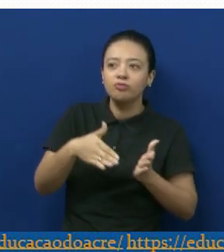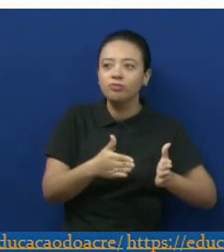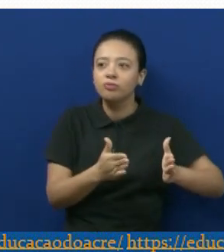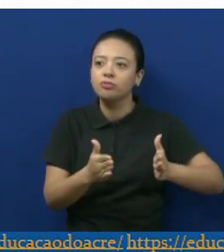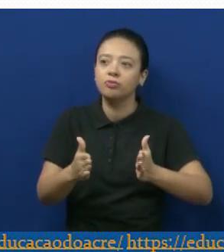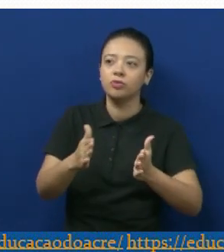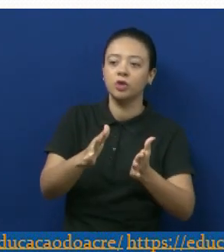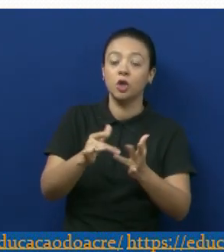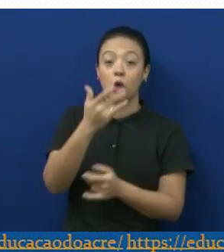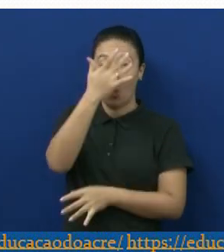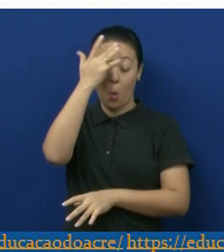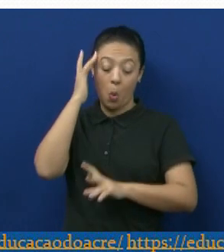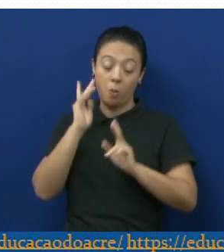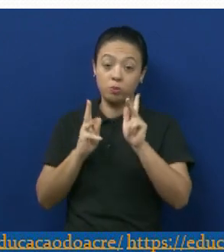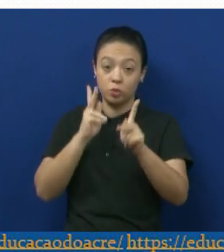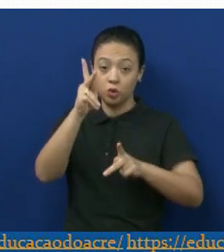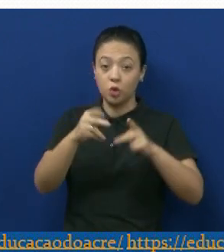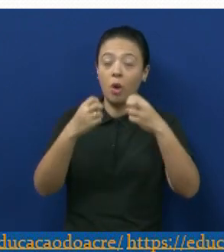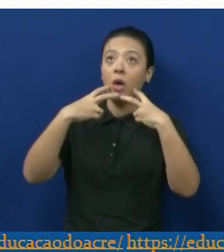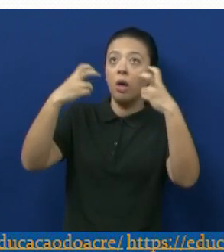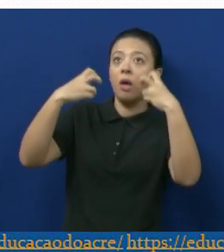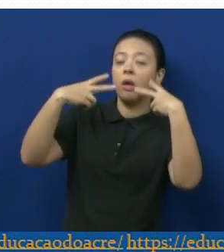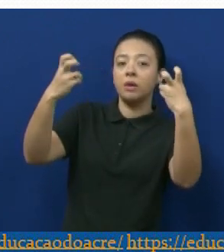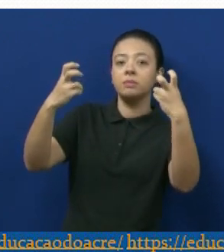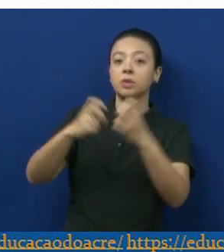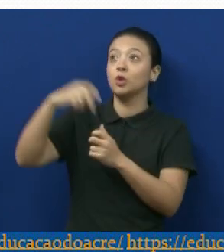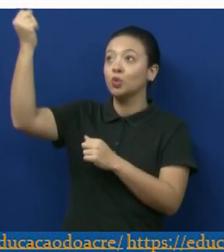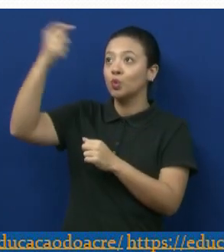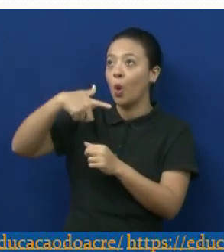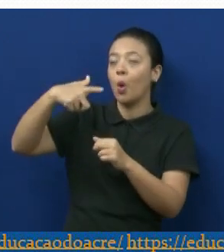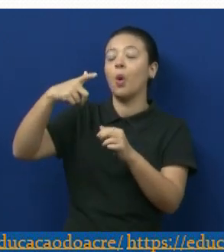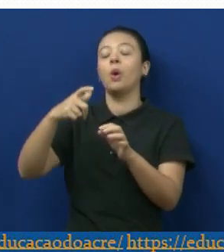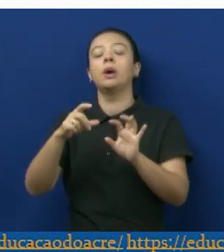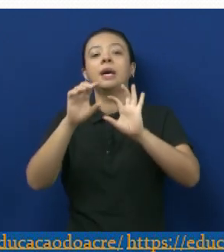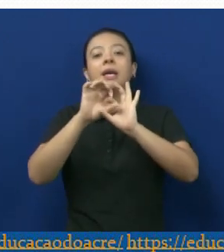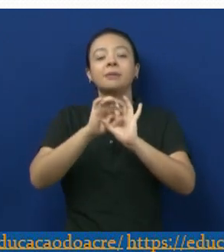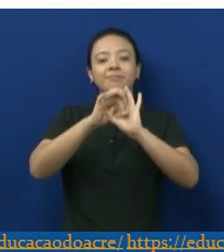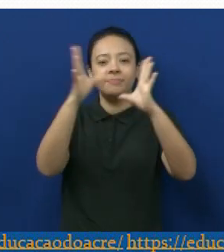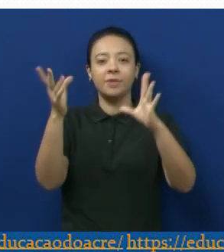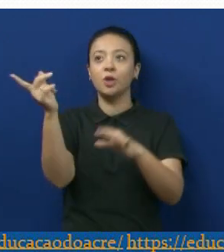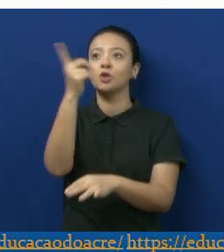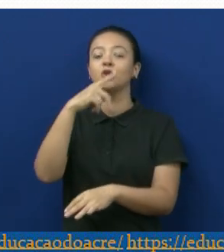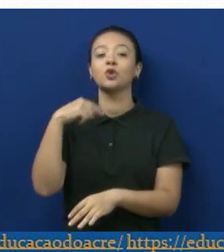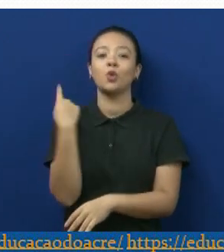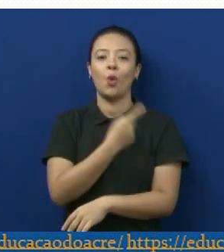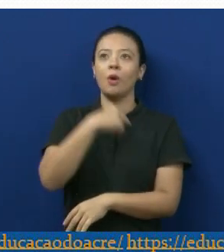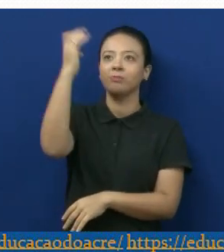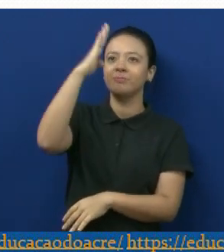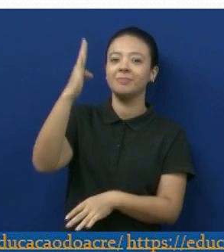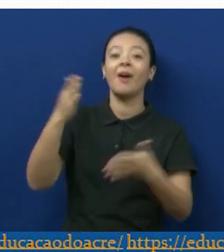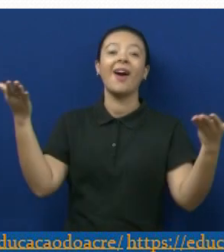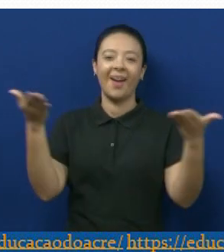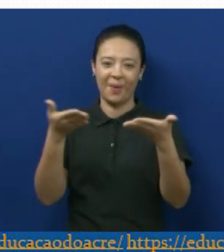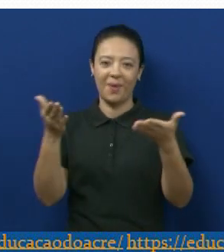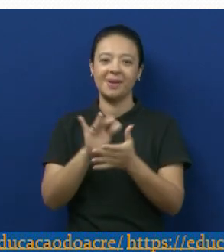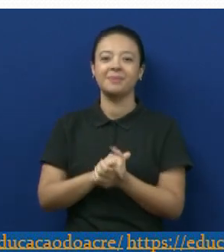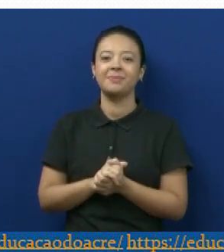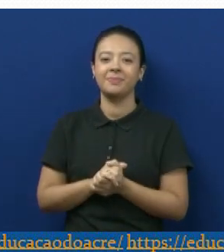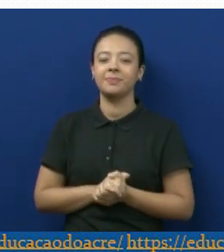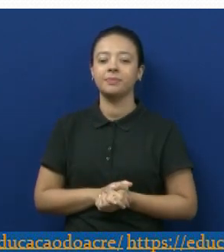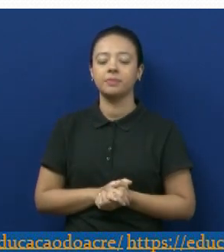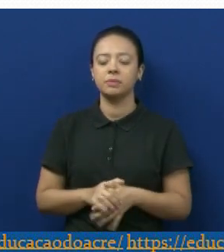pouco meio sem lógica. Olha esse exemplo aí na sua tela. Mudaram as estações, nada mudou,